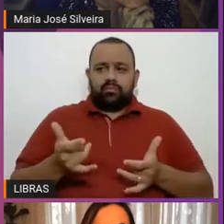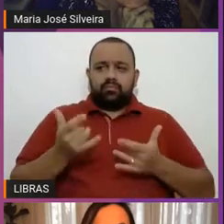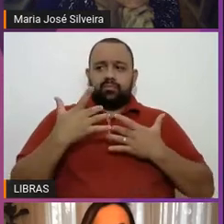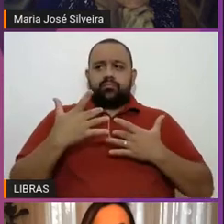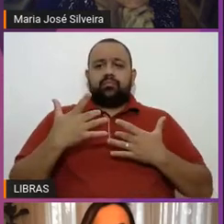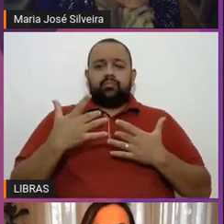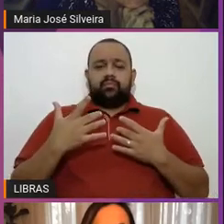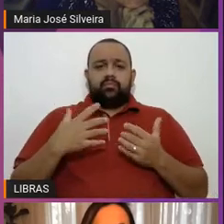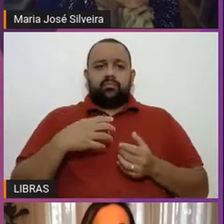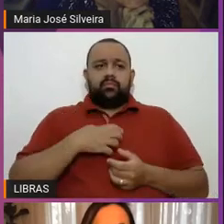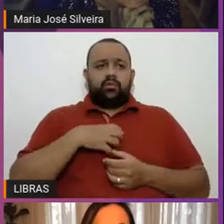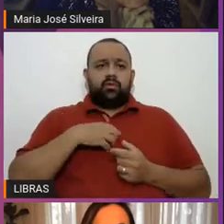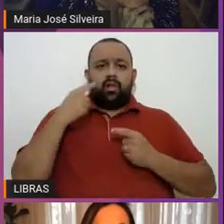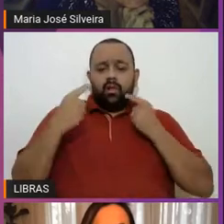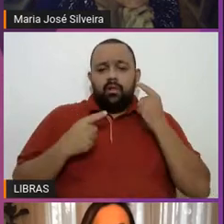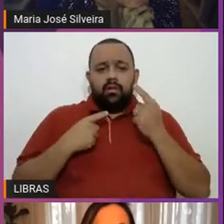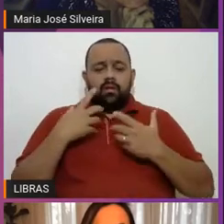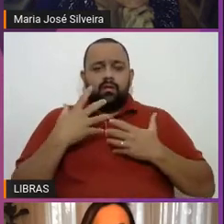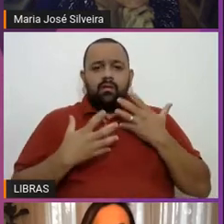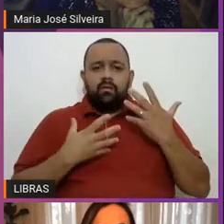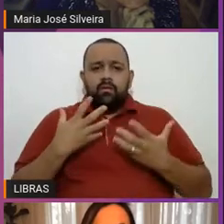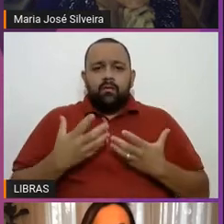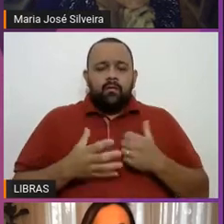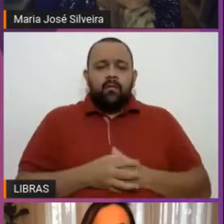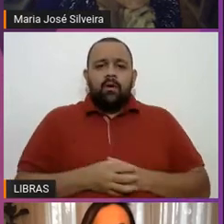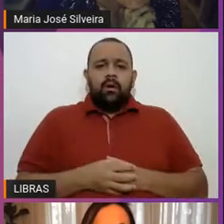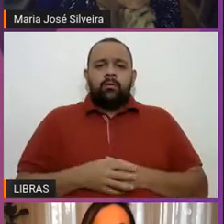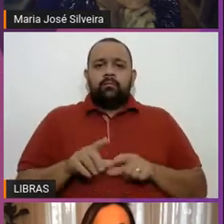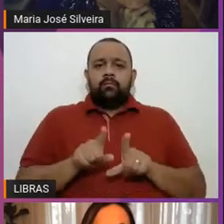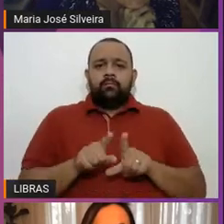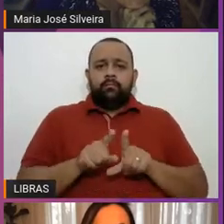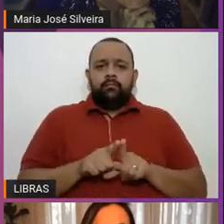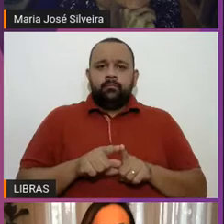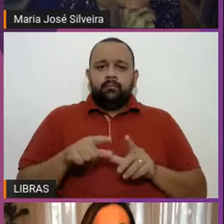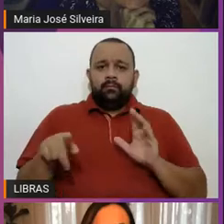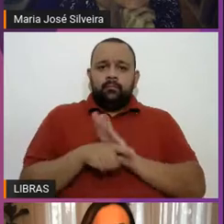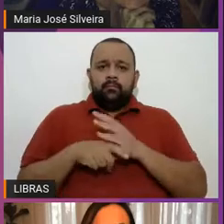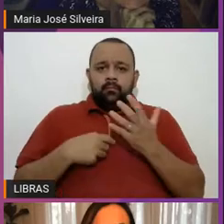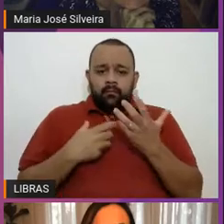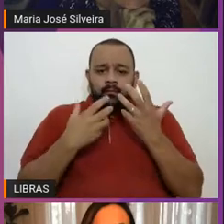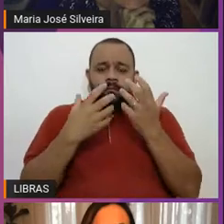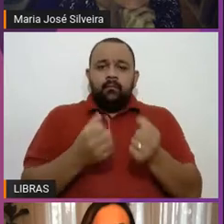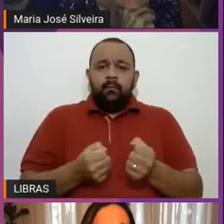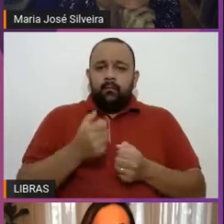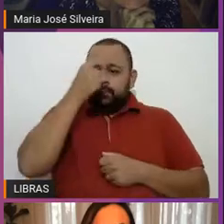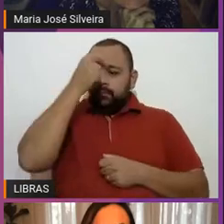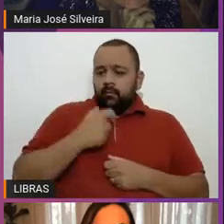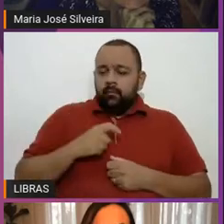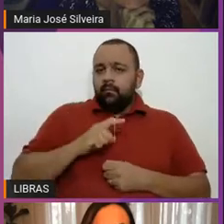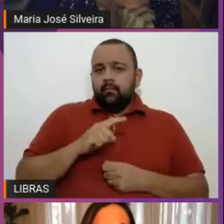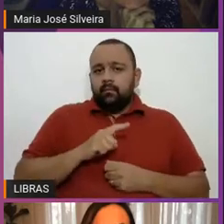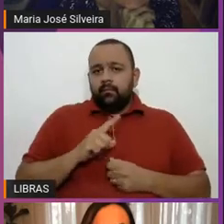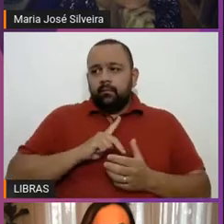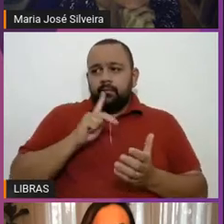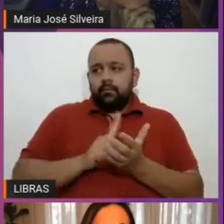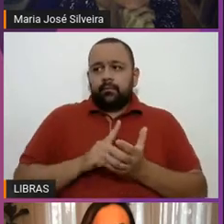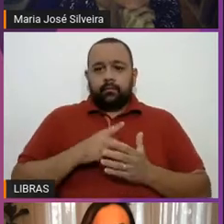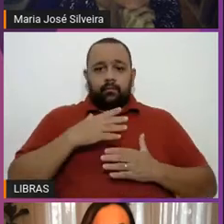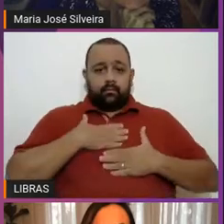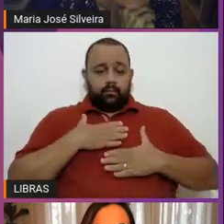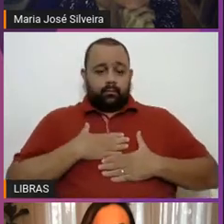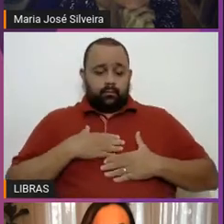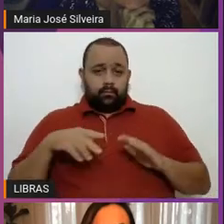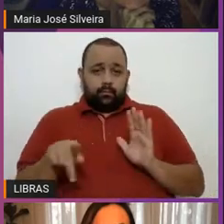não processo ali dia o crescimento e também de de assumir eu acho que para imagem que eu tinha do mundo o fato de que esse